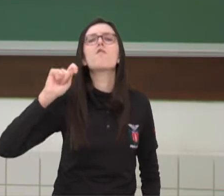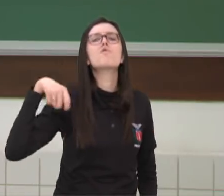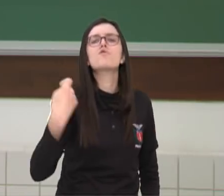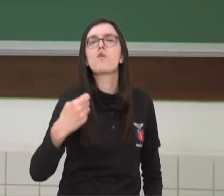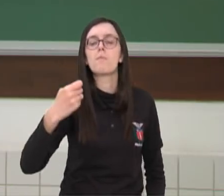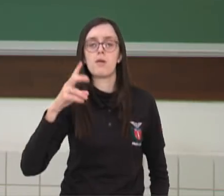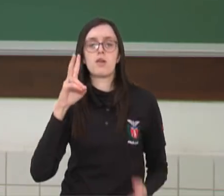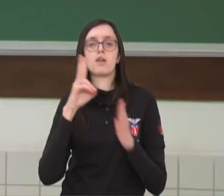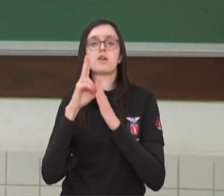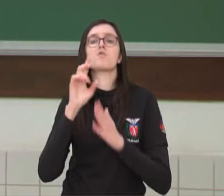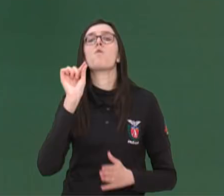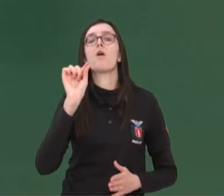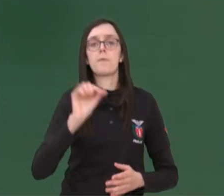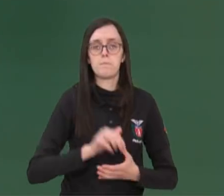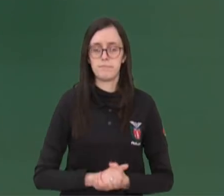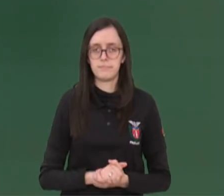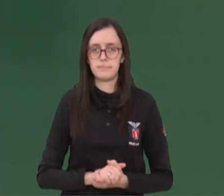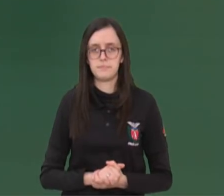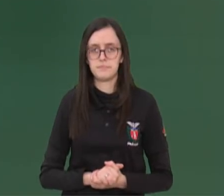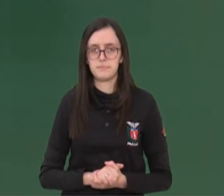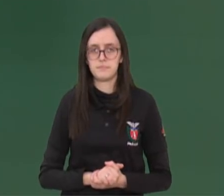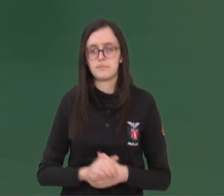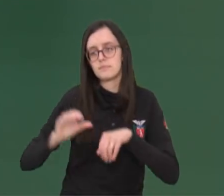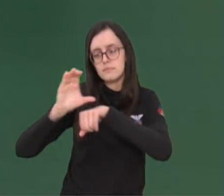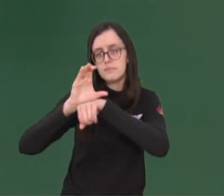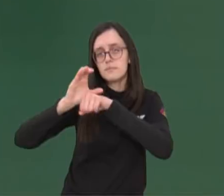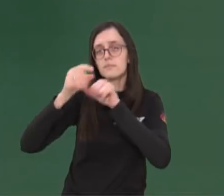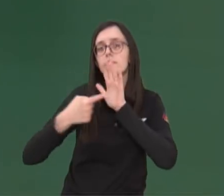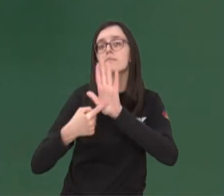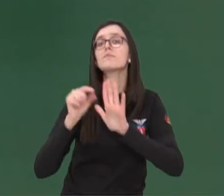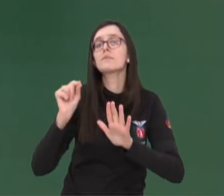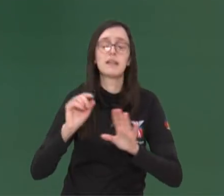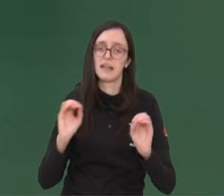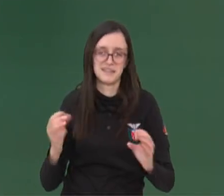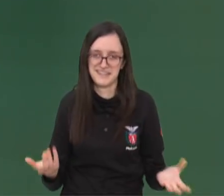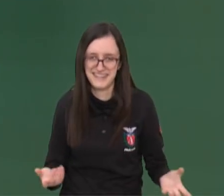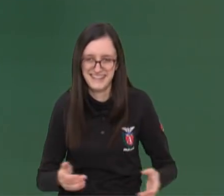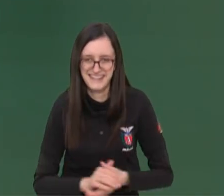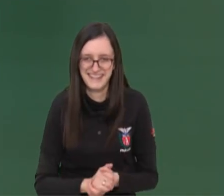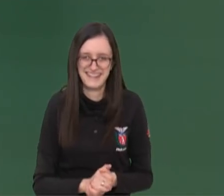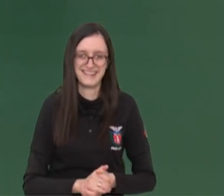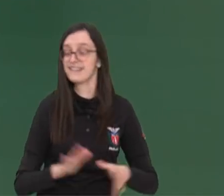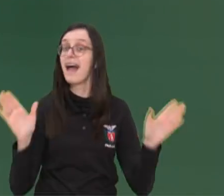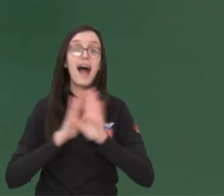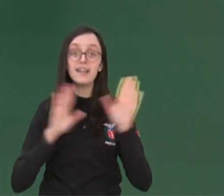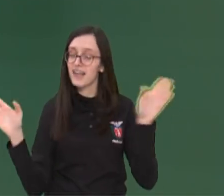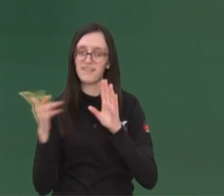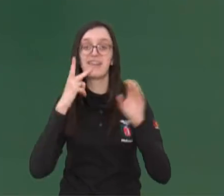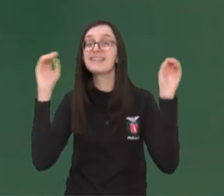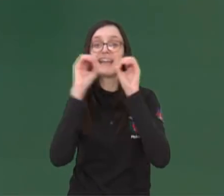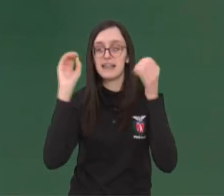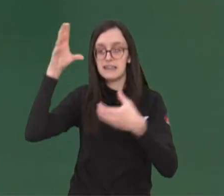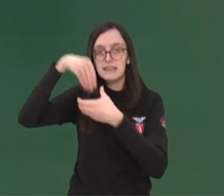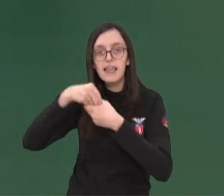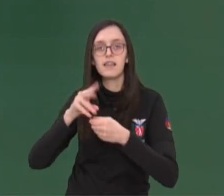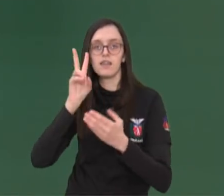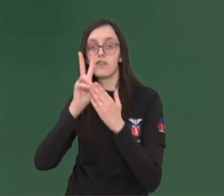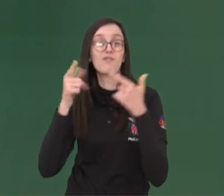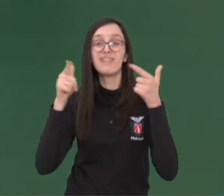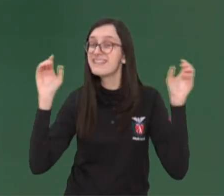os indígenas? Tá aqui. A Constituição diz nada. Não cita os